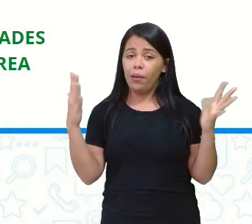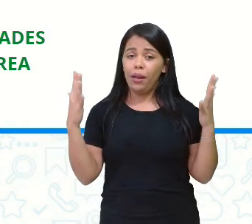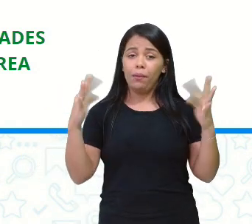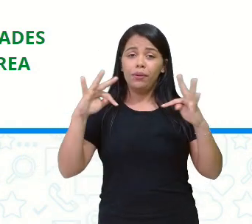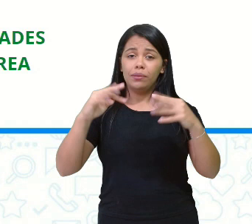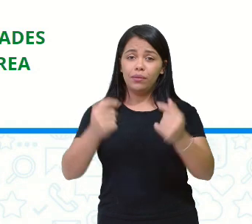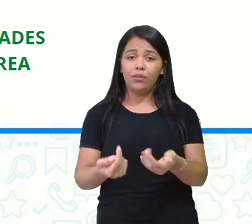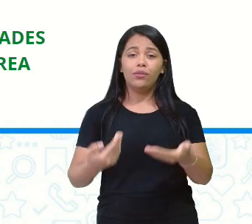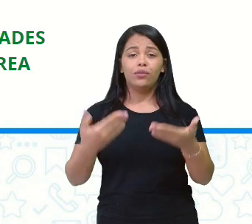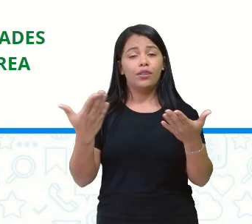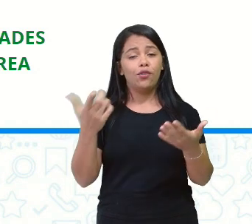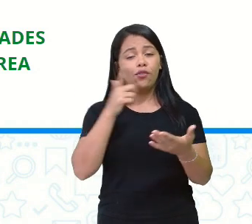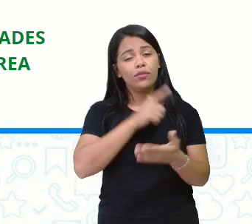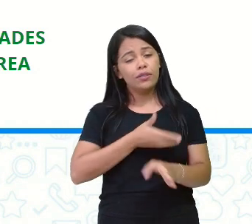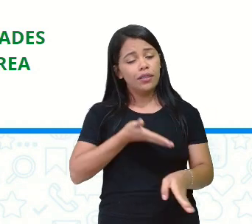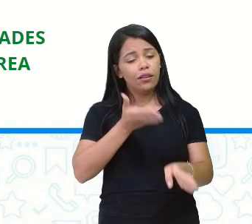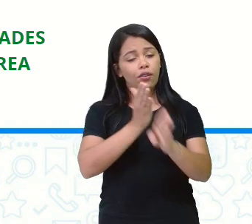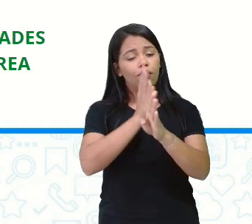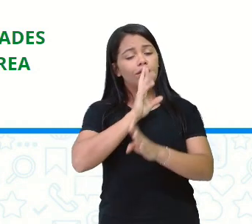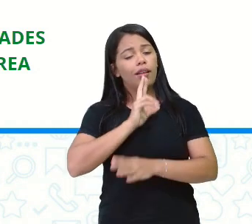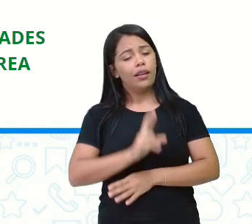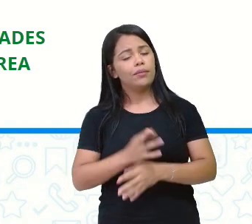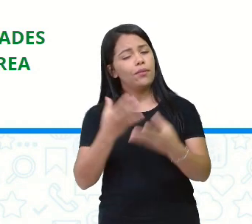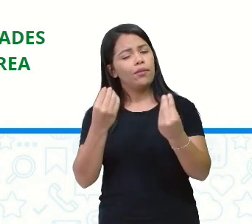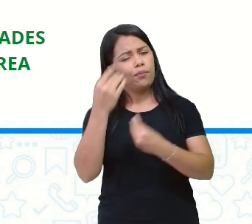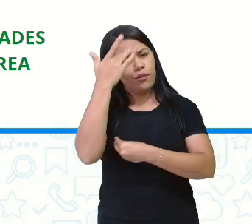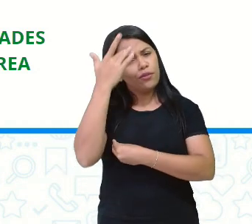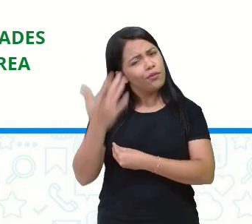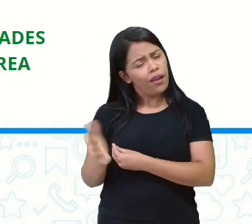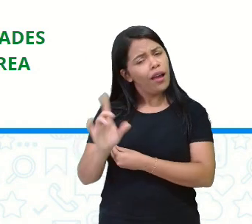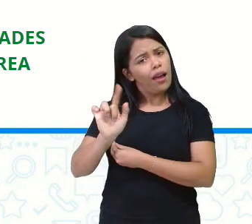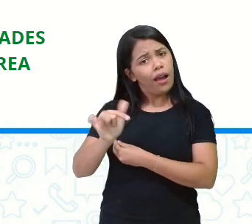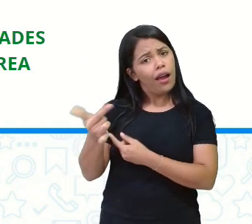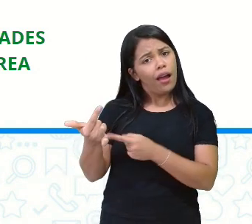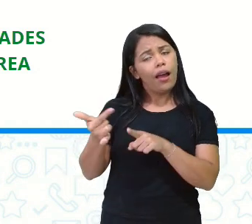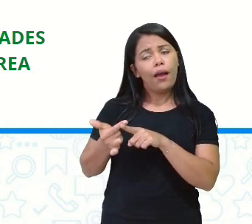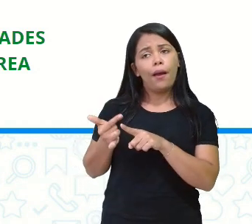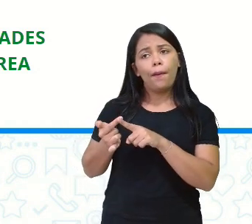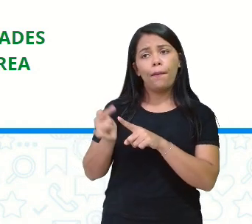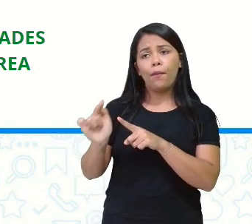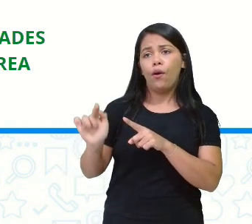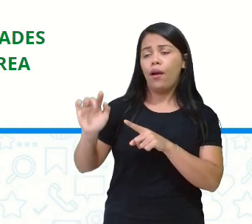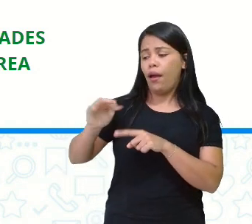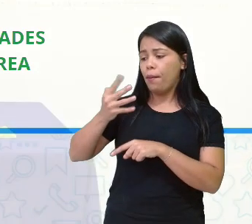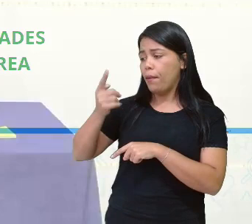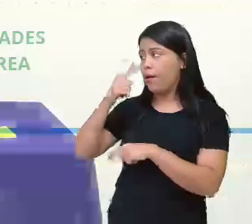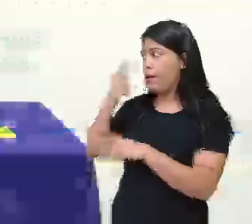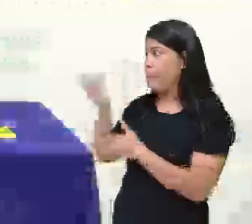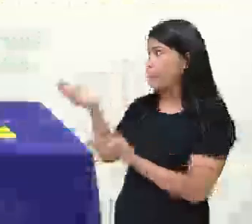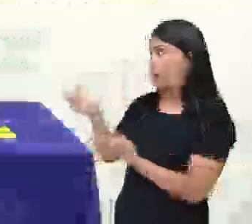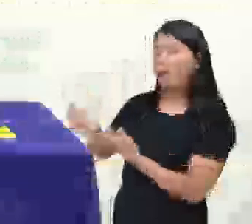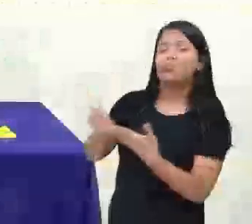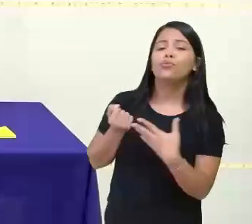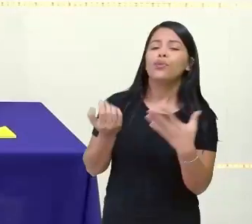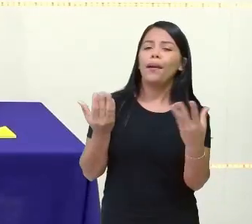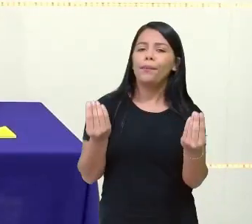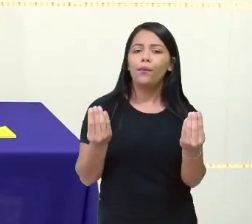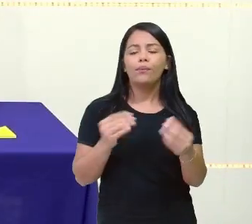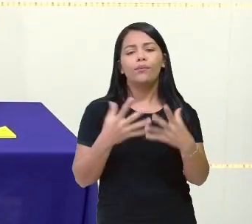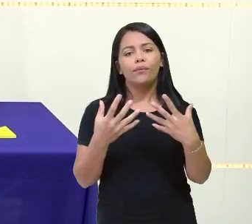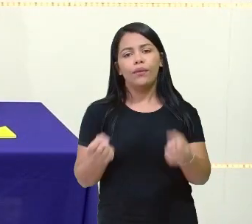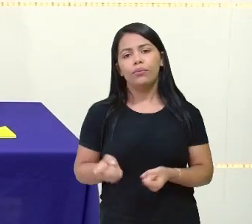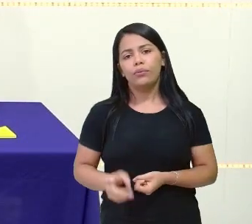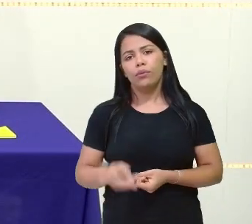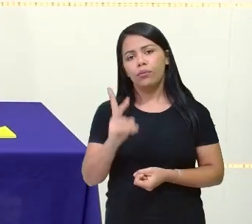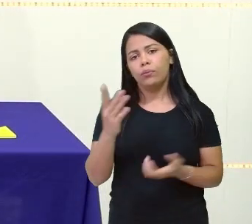todos que chegaram a essa resposta, que foi fácil, né? Porque a malha quadriculada ajuda bastante. E vamos